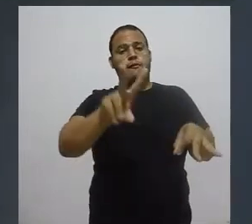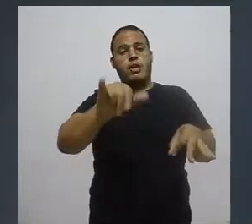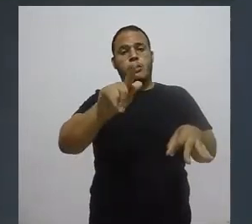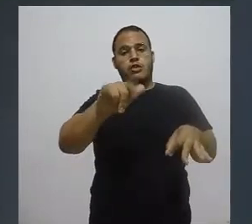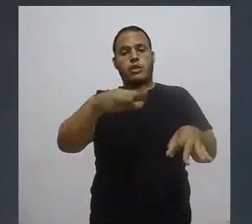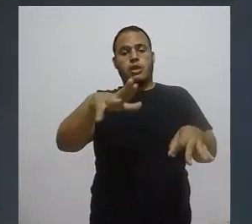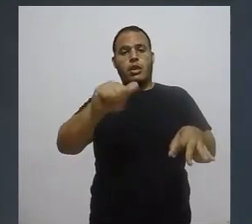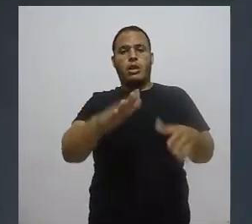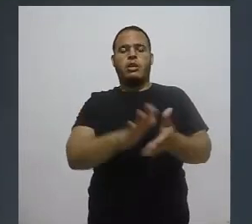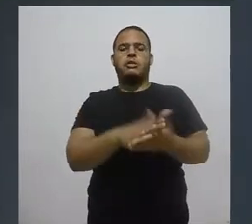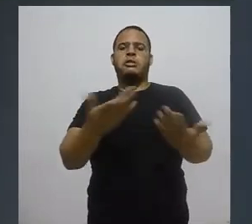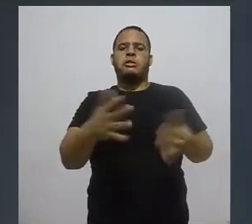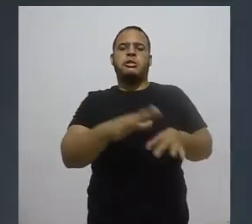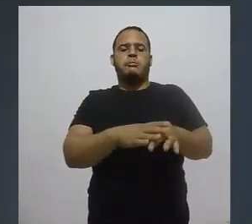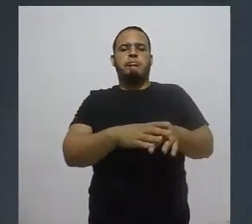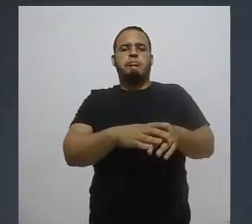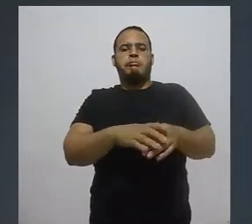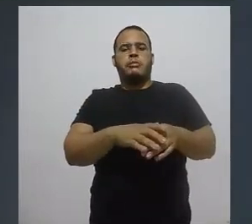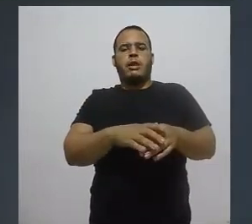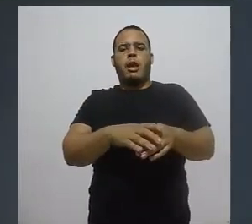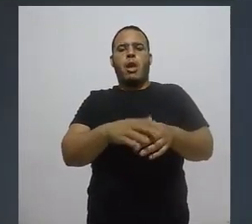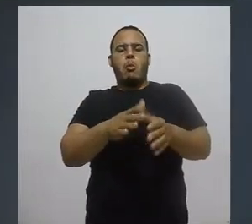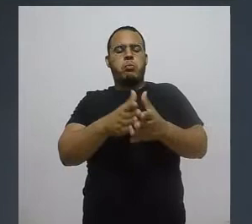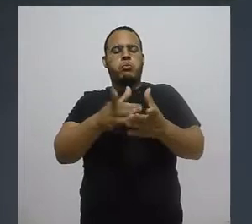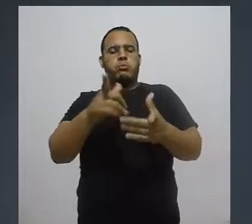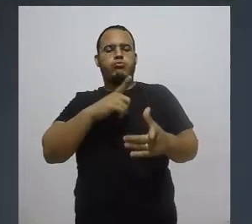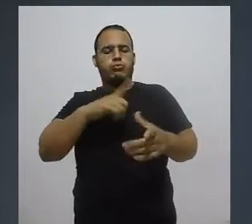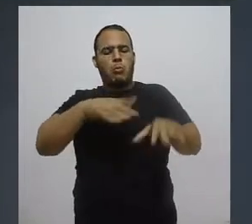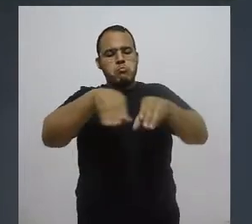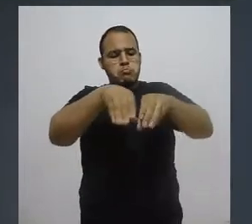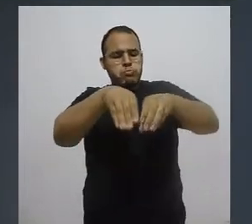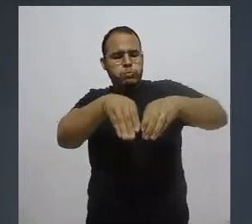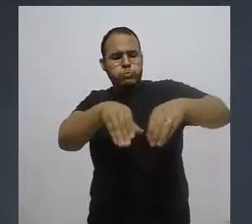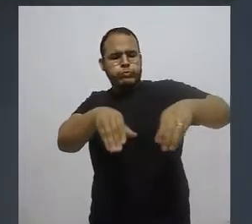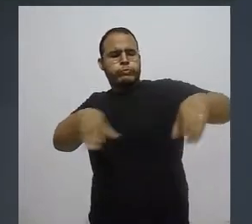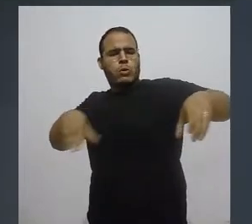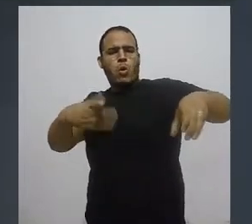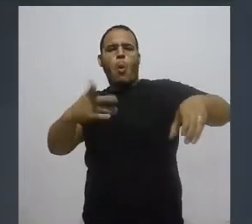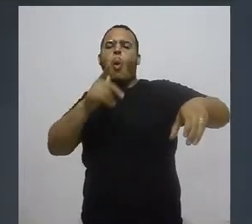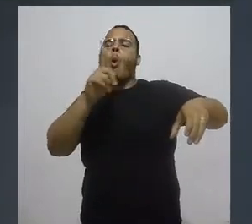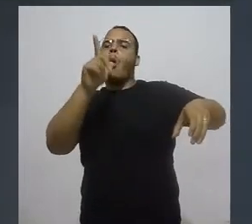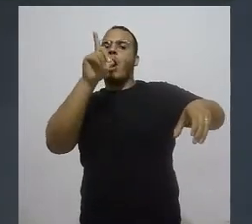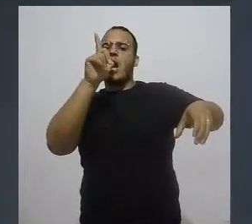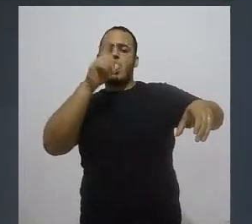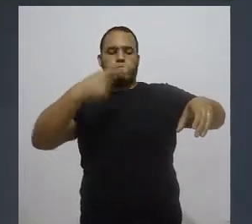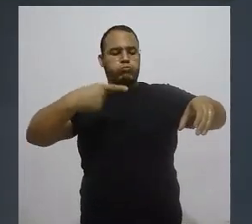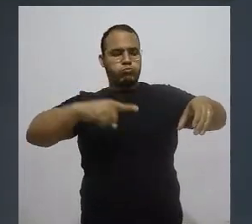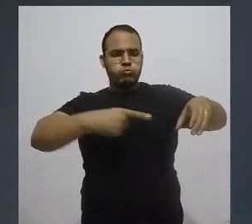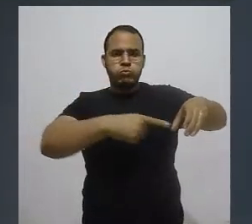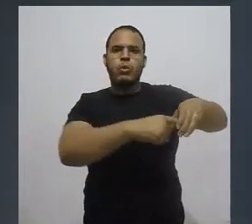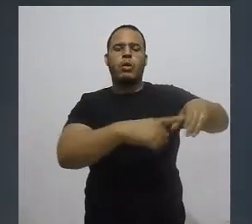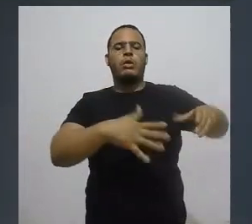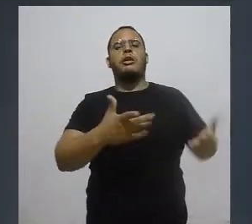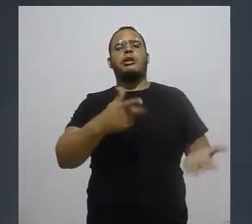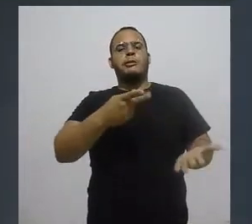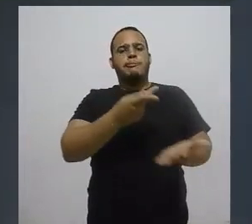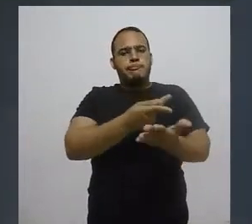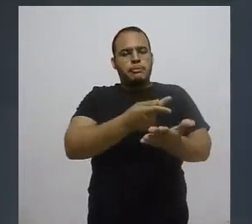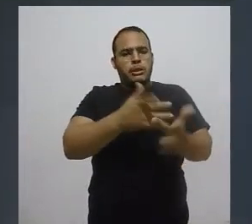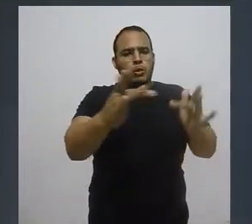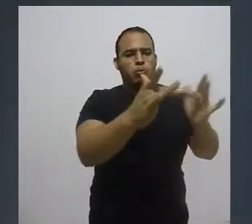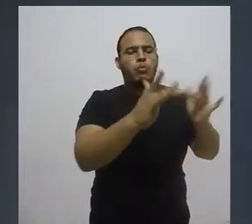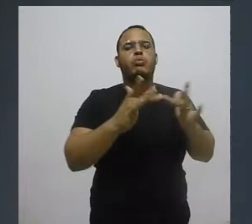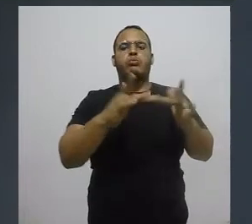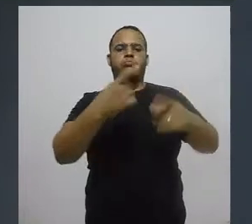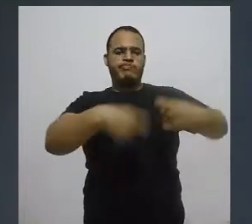um canal elástico, certo? Elástico que se estica, onde o pênis vai ser inserido durante a relação sexual. E o